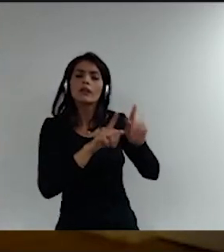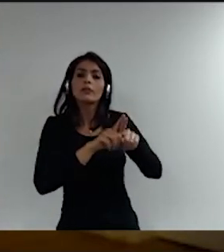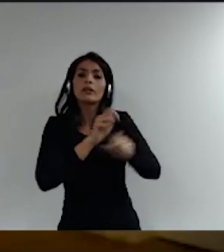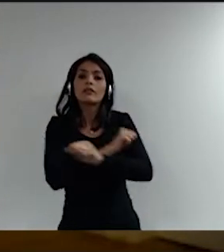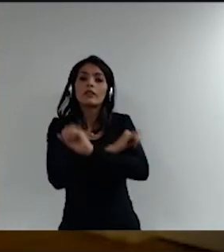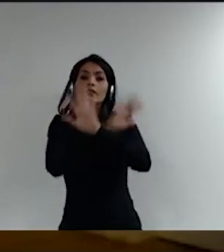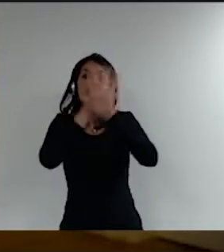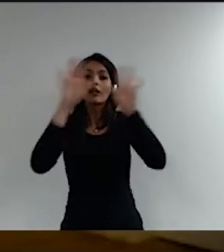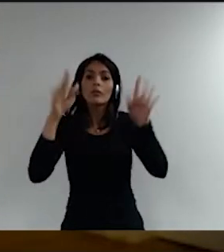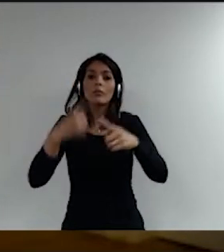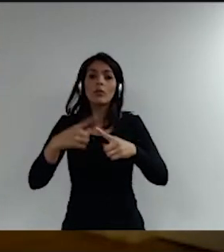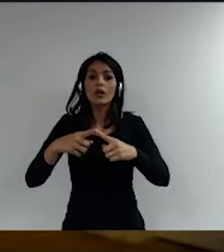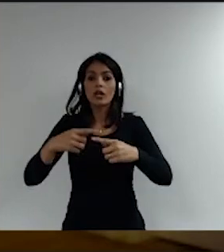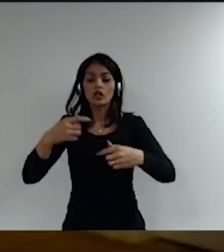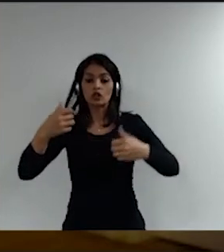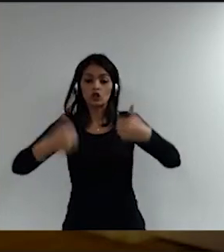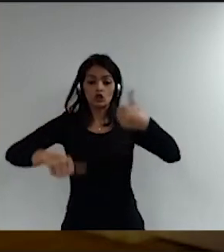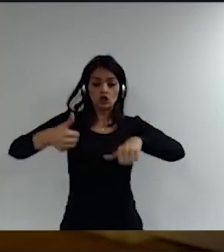são públicas.